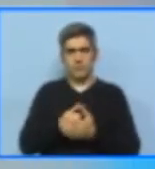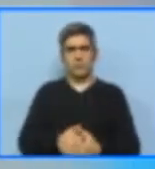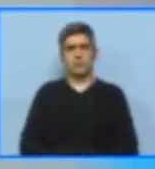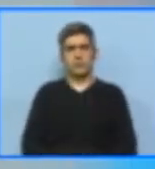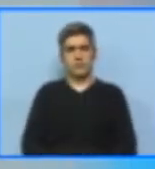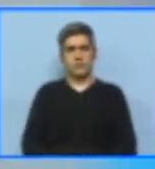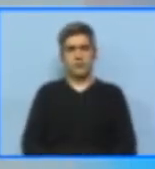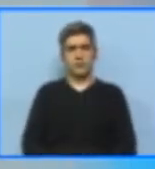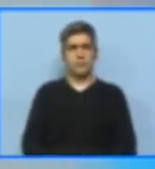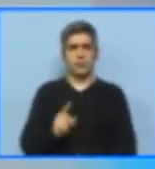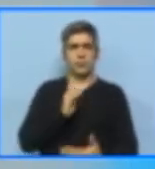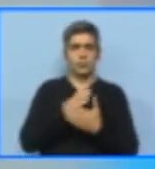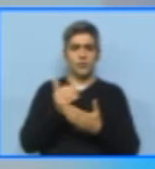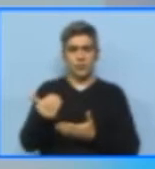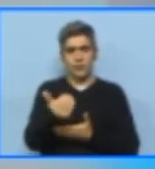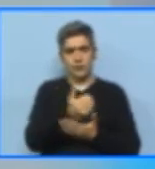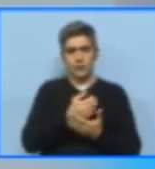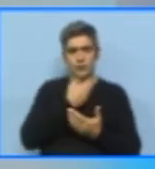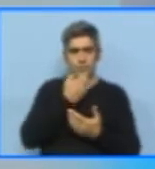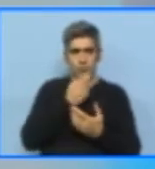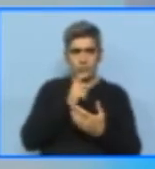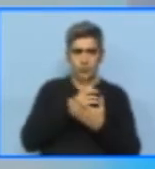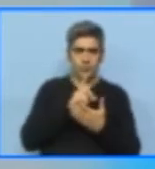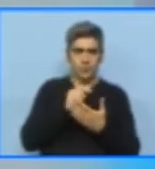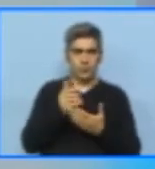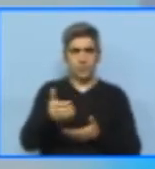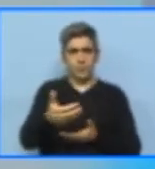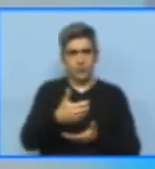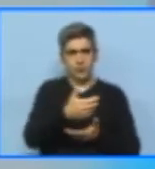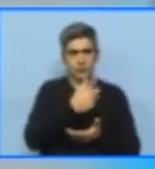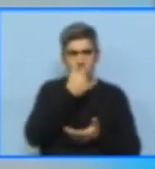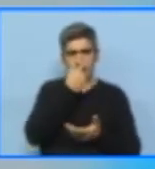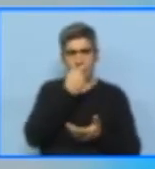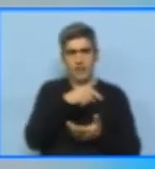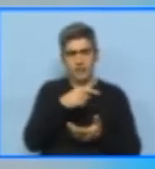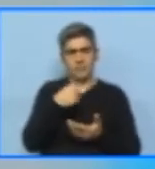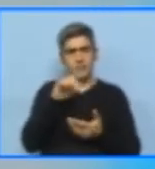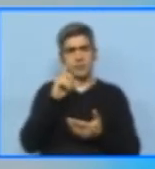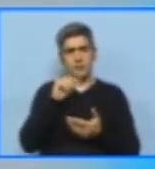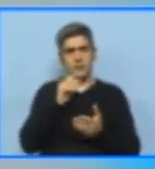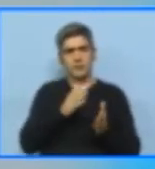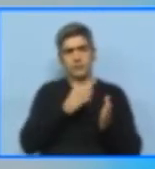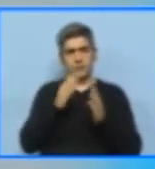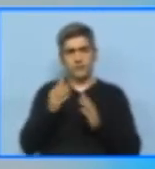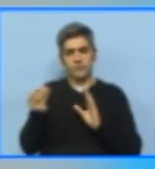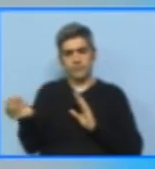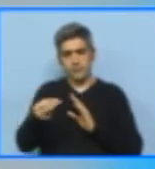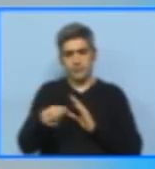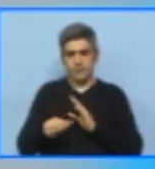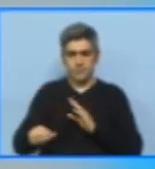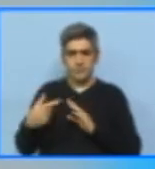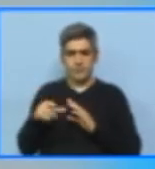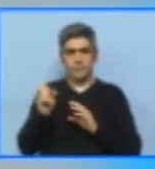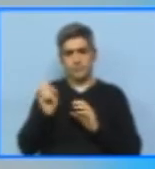que não basta colher os frutos, não é? Esta é uma hora em que não é só de colher frutos, embora eles existam, mas há também uma plantação que vai sendo feita,